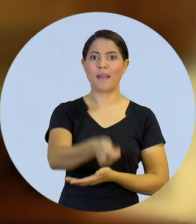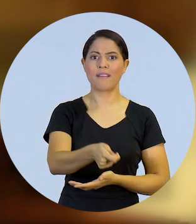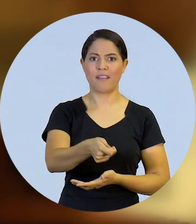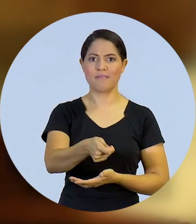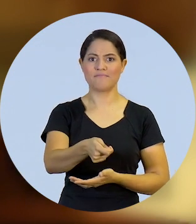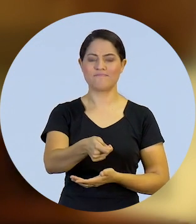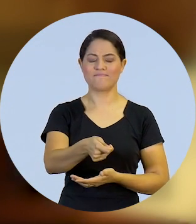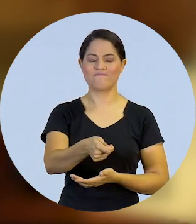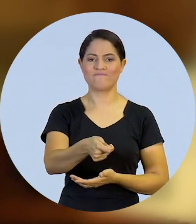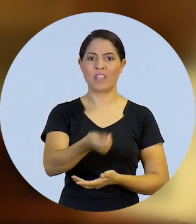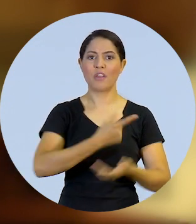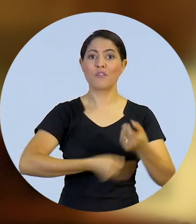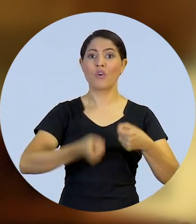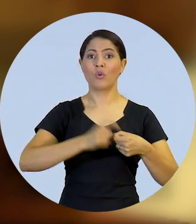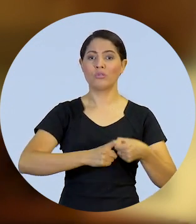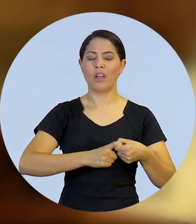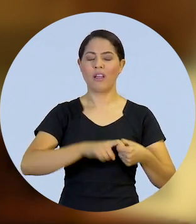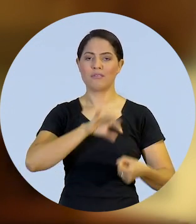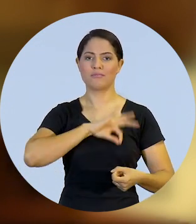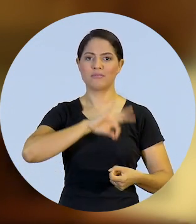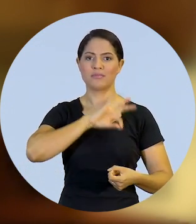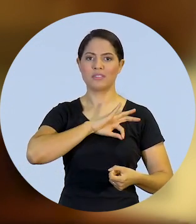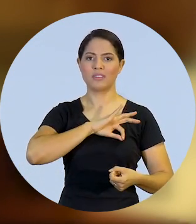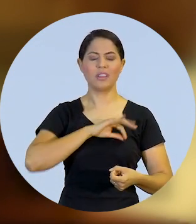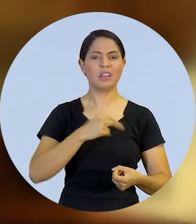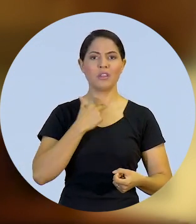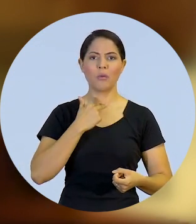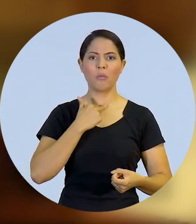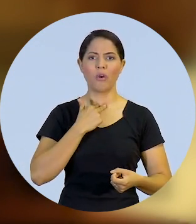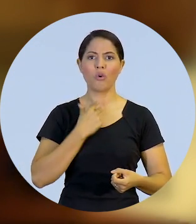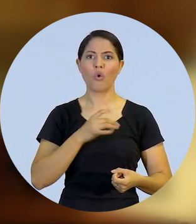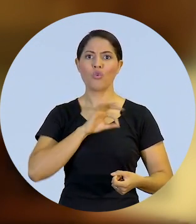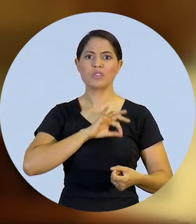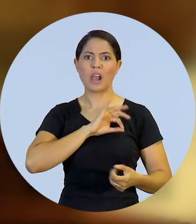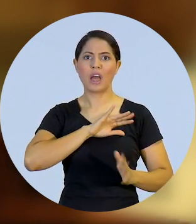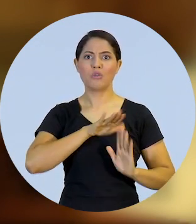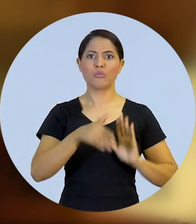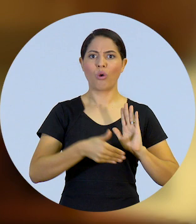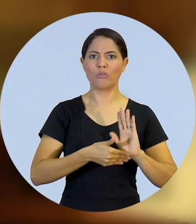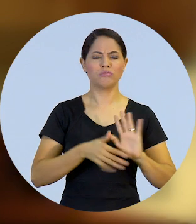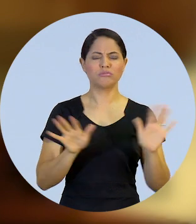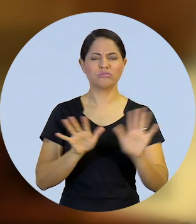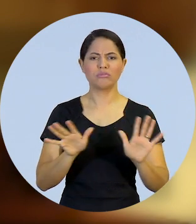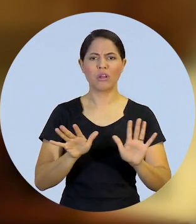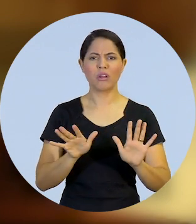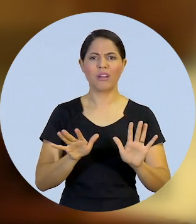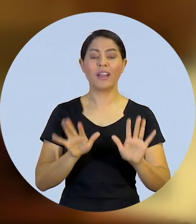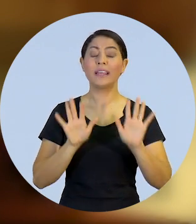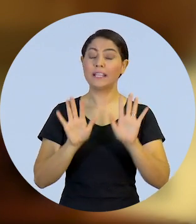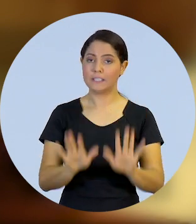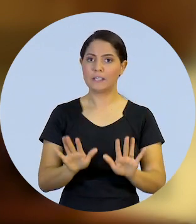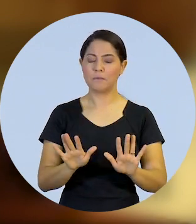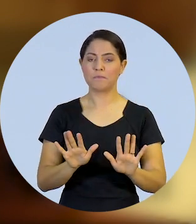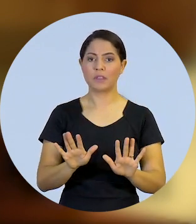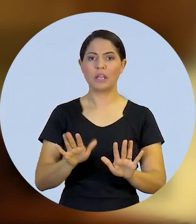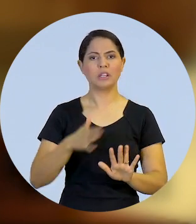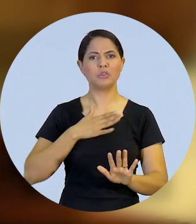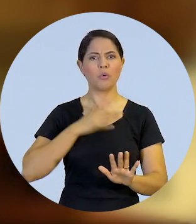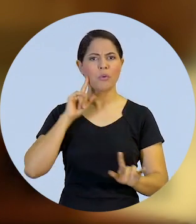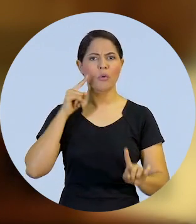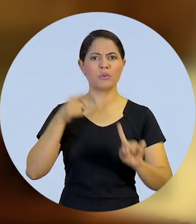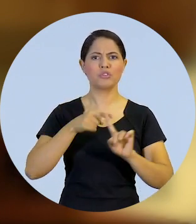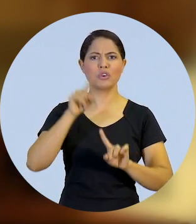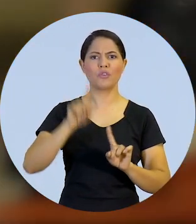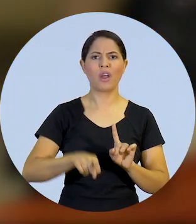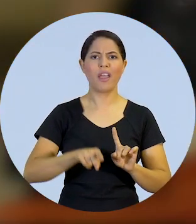é pagar, é remunerar, e não o rendimento em si. Porque esse é um caso que a gente tem um